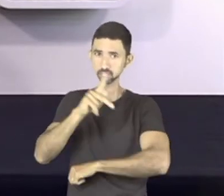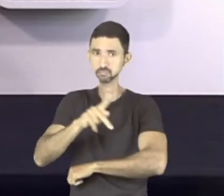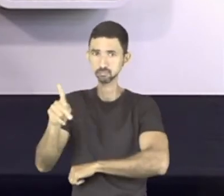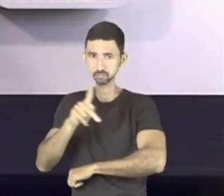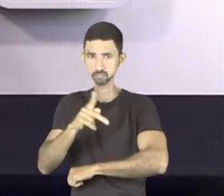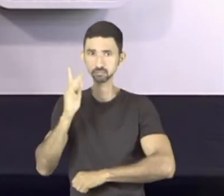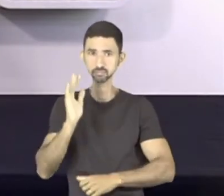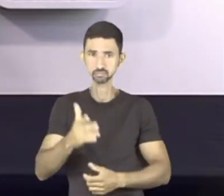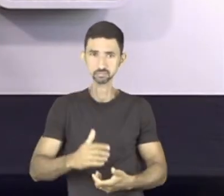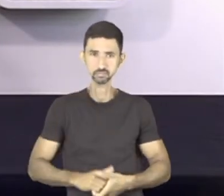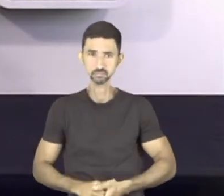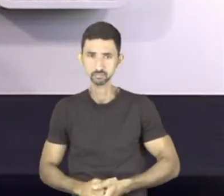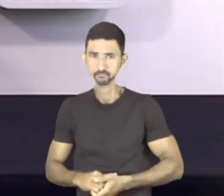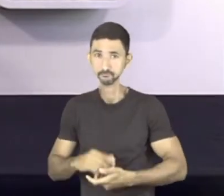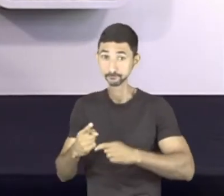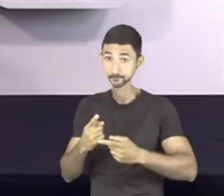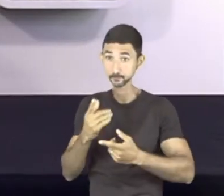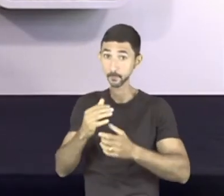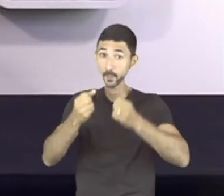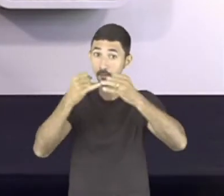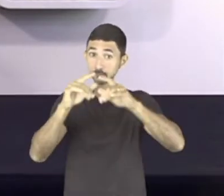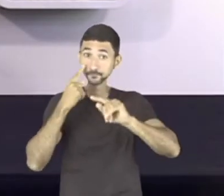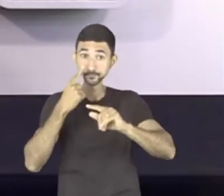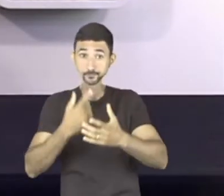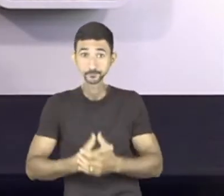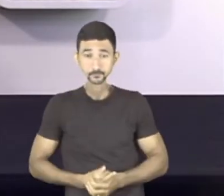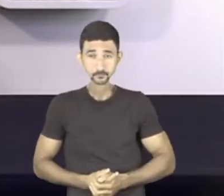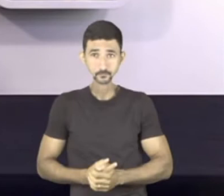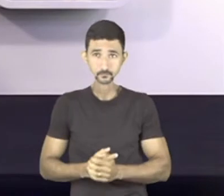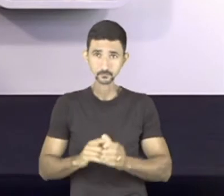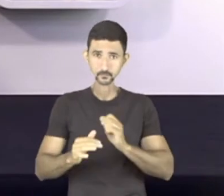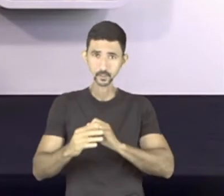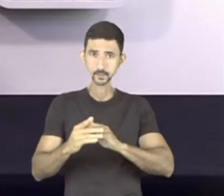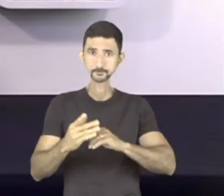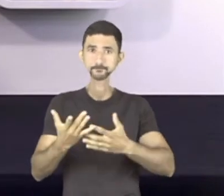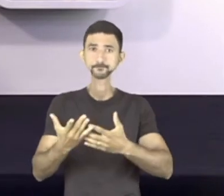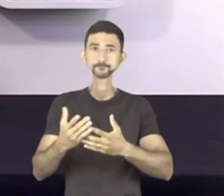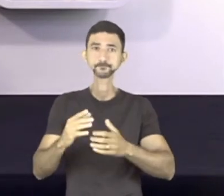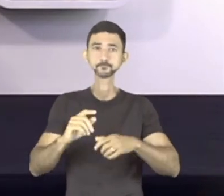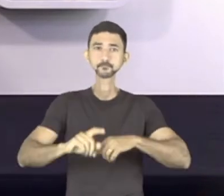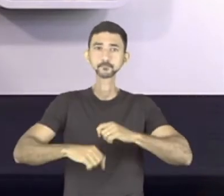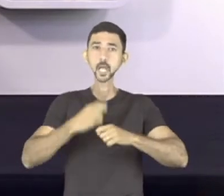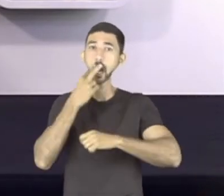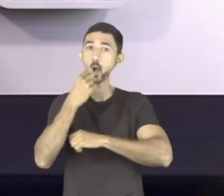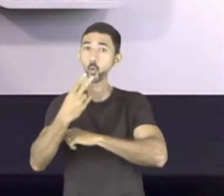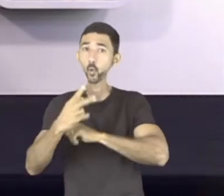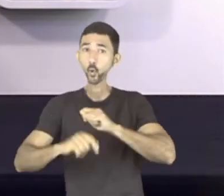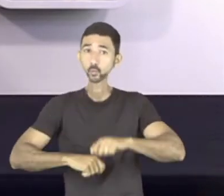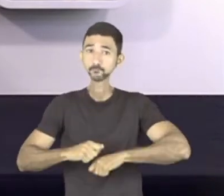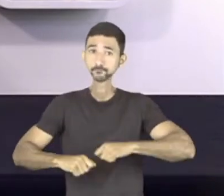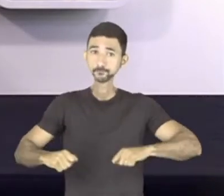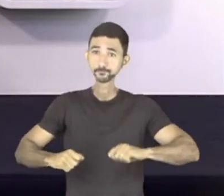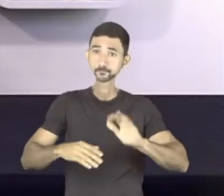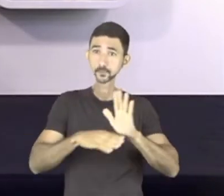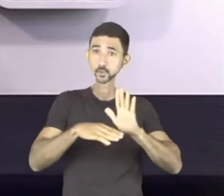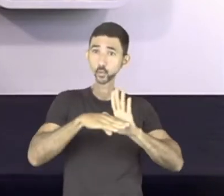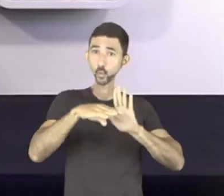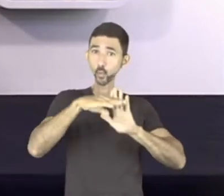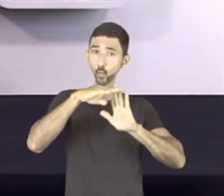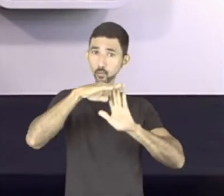professor. E vale destacar o seguinte, o Taekwondo, entre essas faixas, ele possui